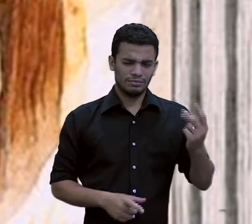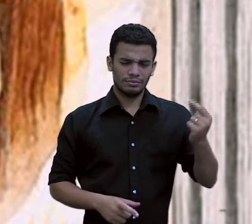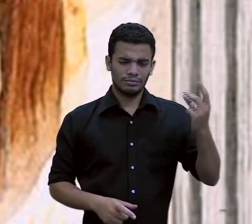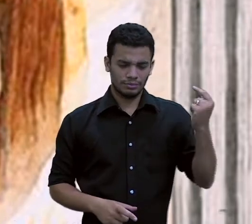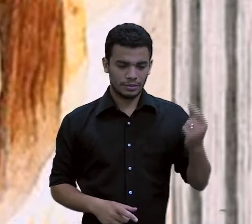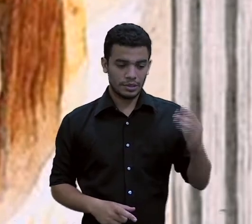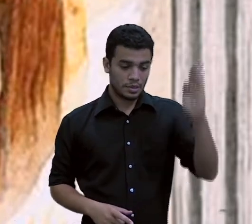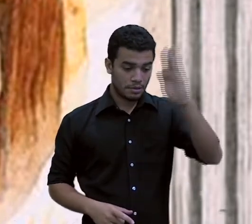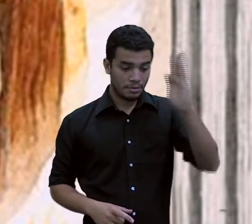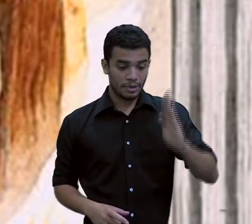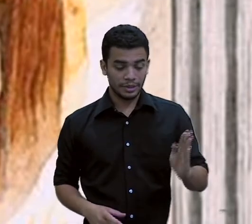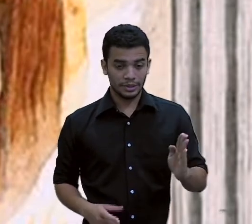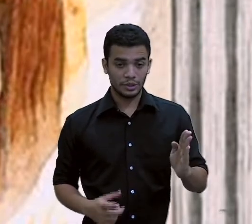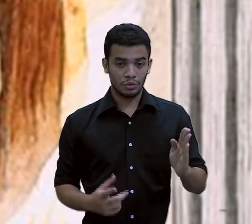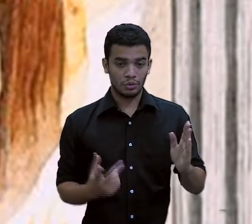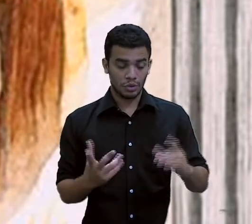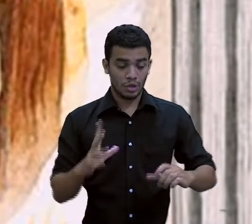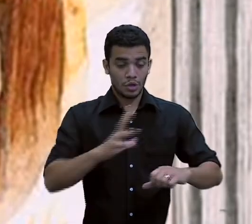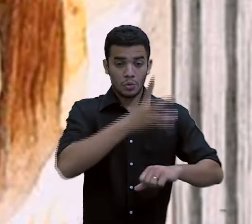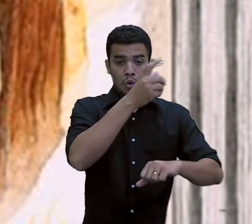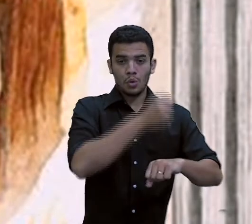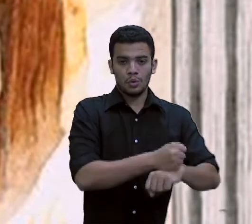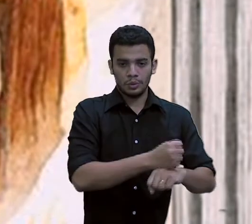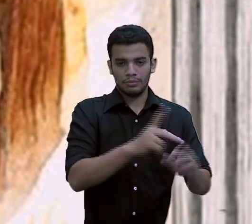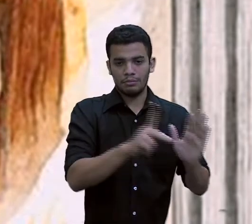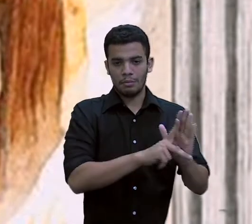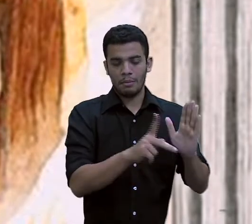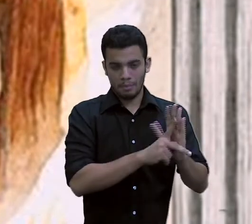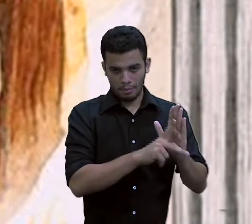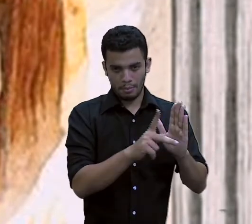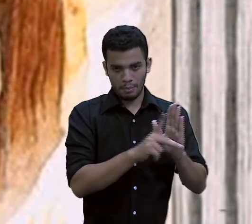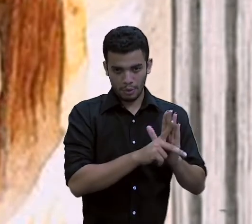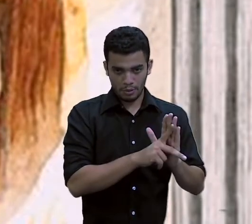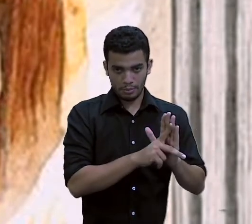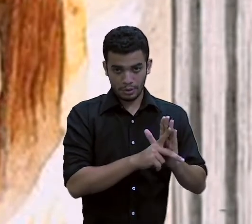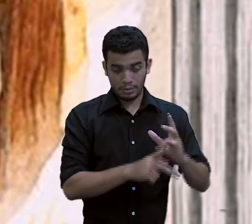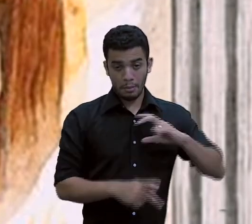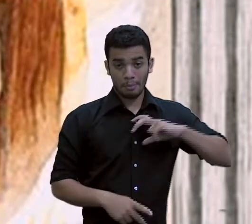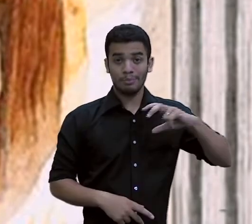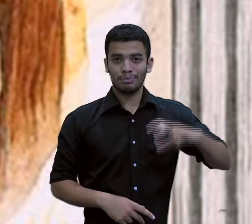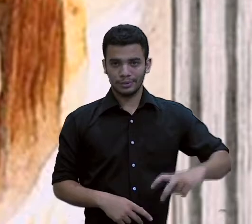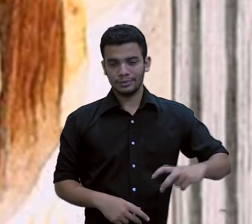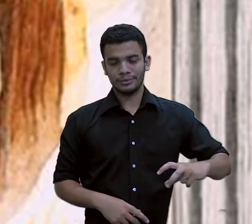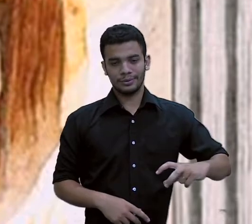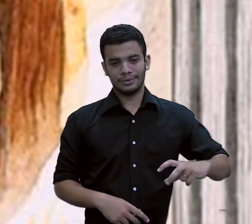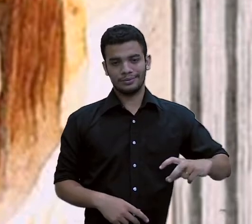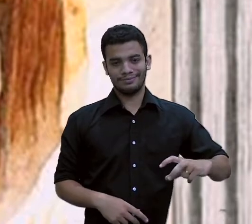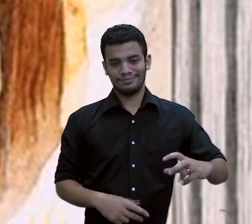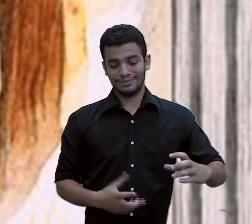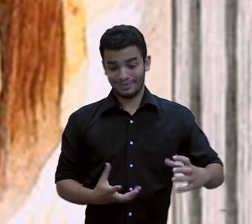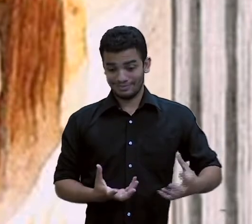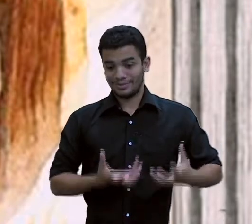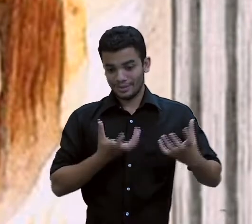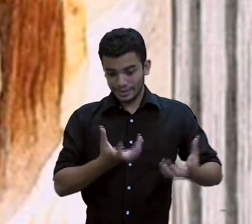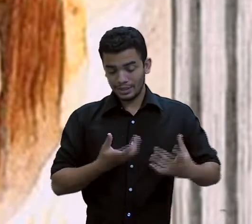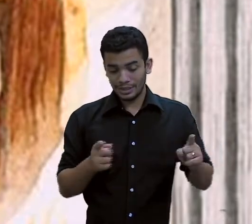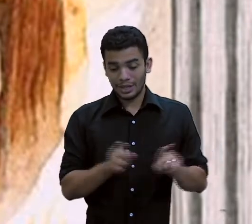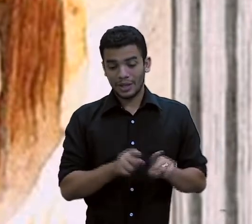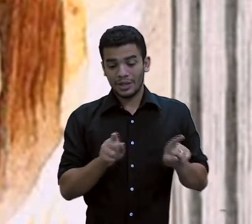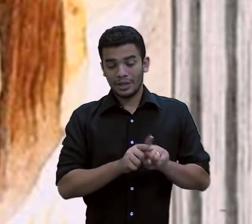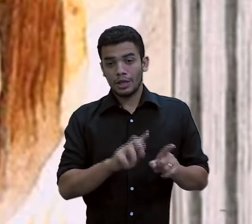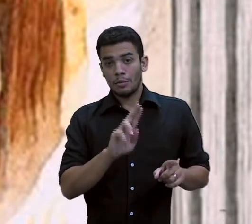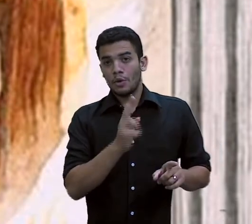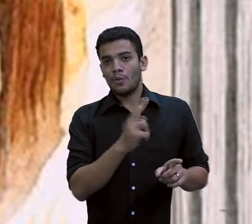né, por determinadas épocas, incorporadas à colônia brasileira de Portugal.